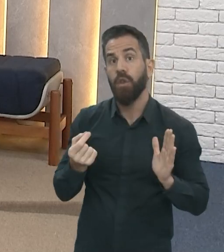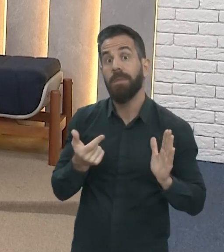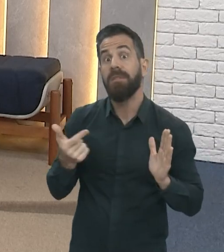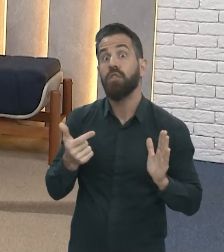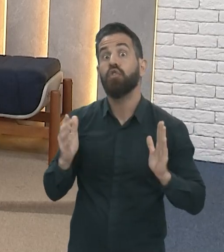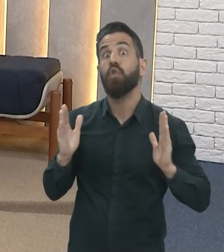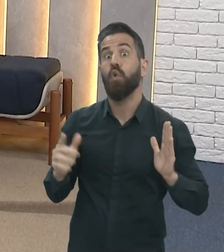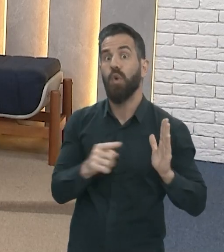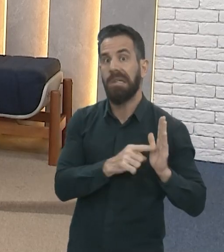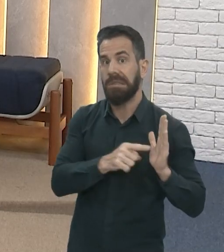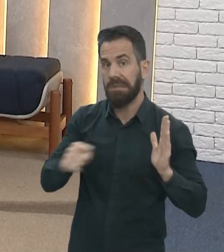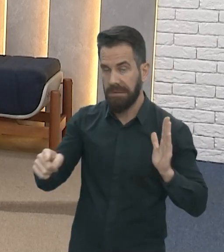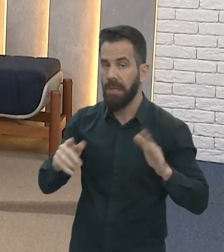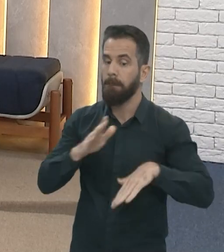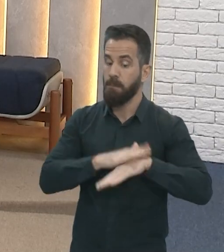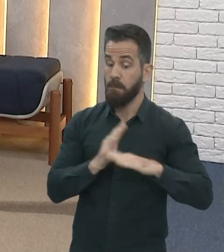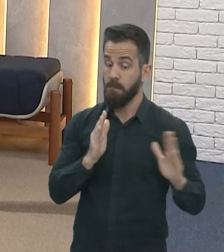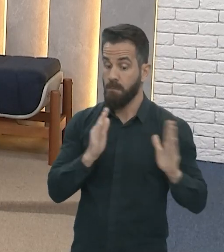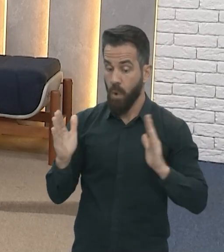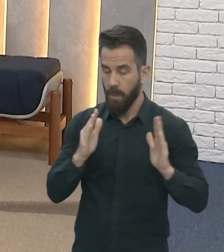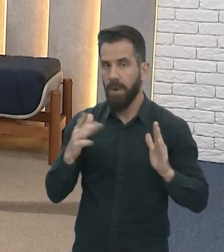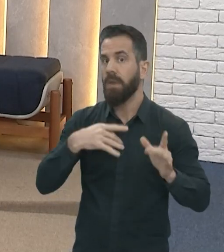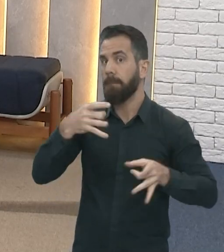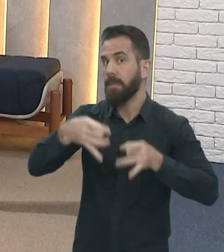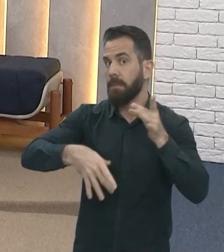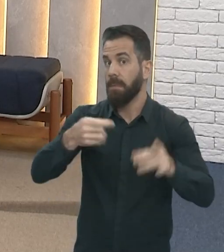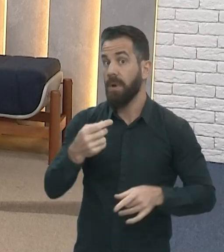as propostas então para diminuir essa evasão?